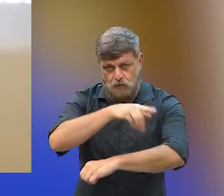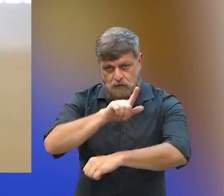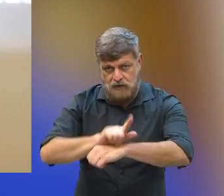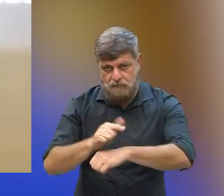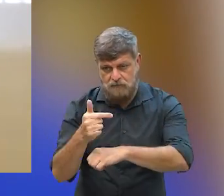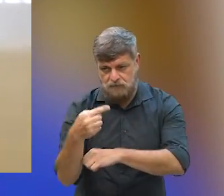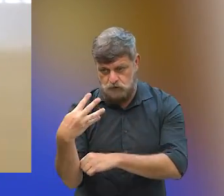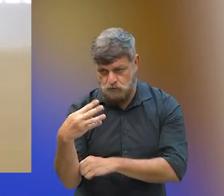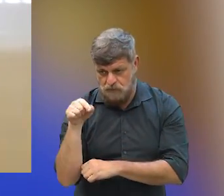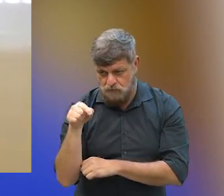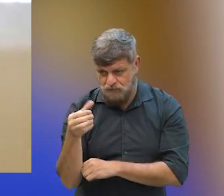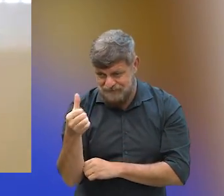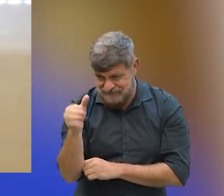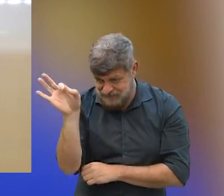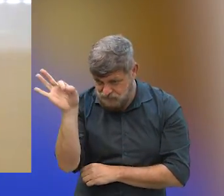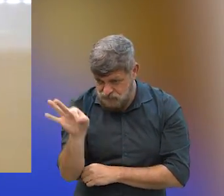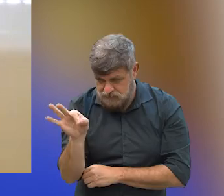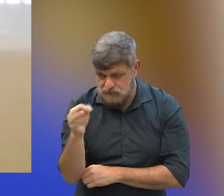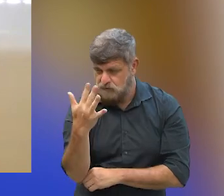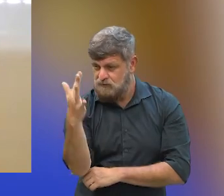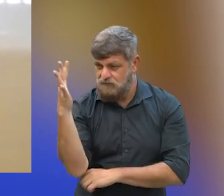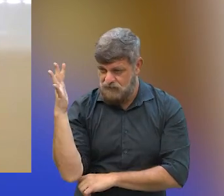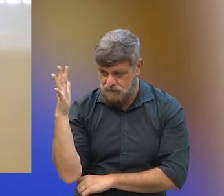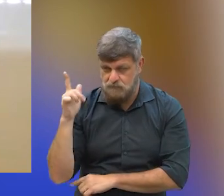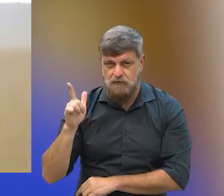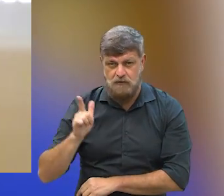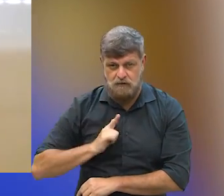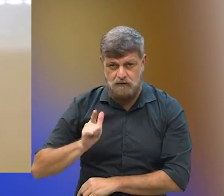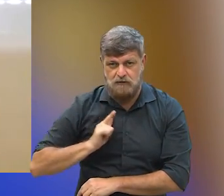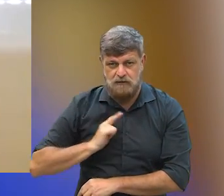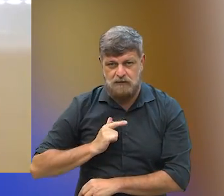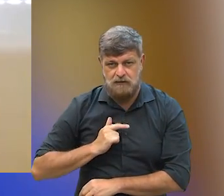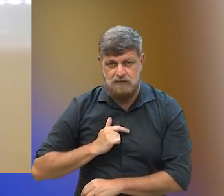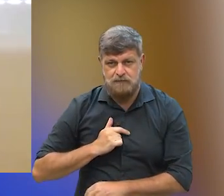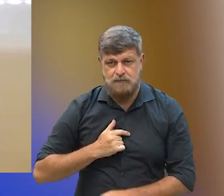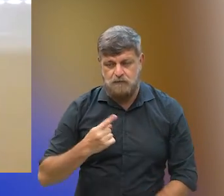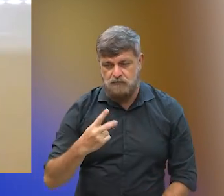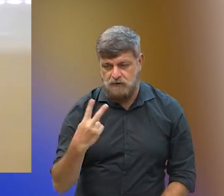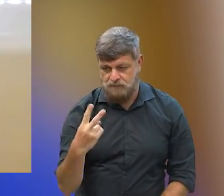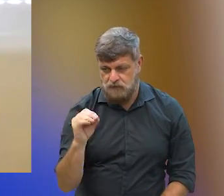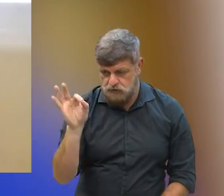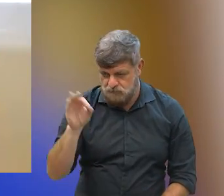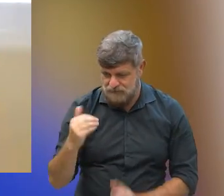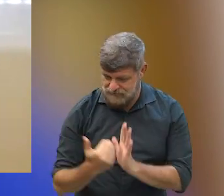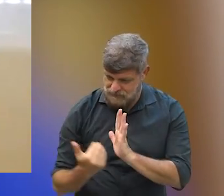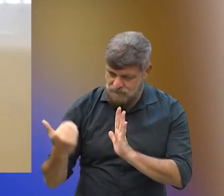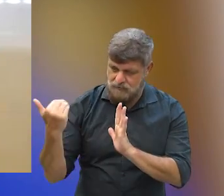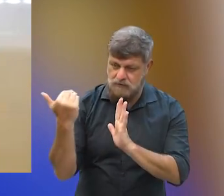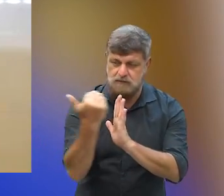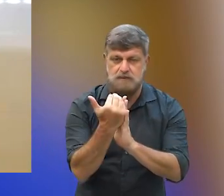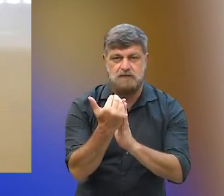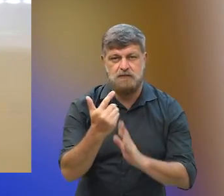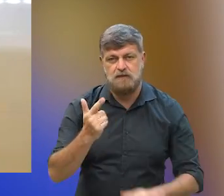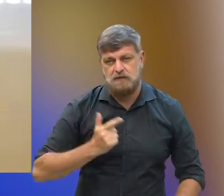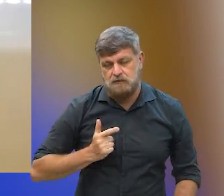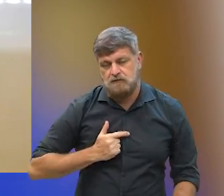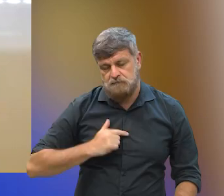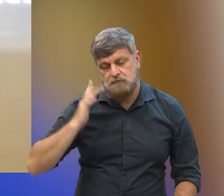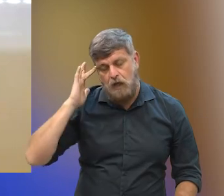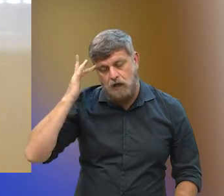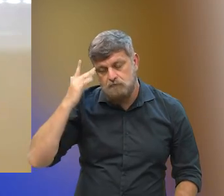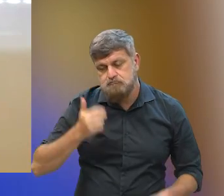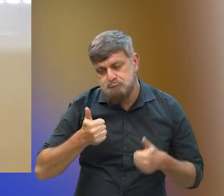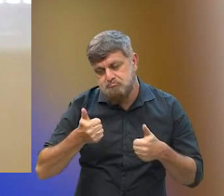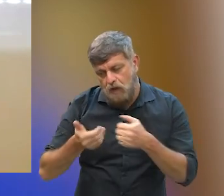com 24,6% e todos acima de 20%. Então, uma situação que a gente considera